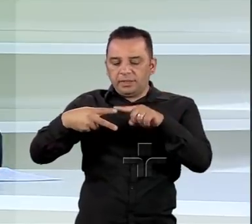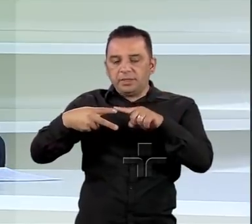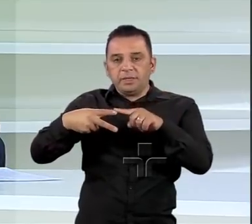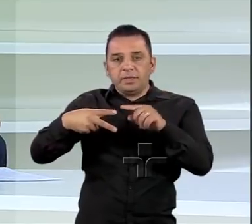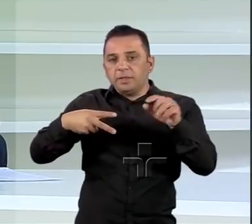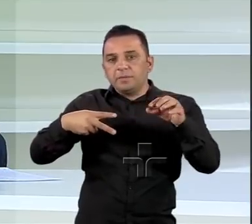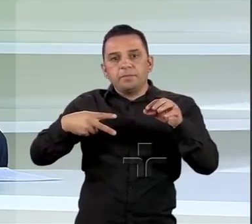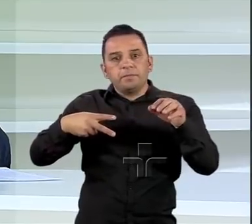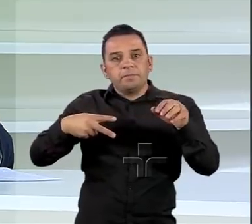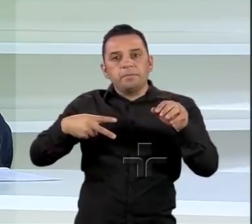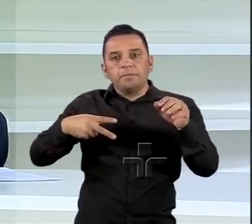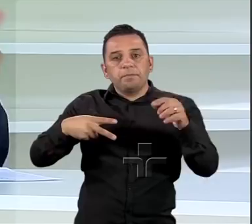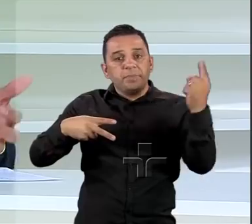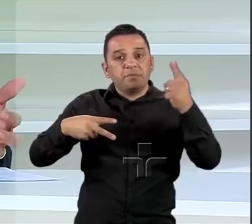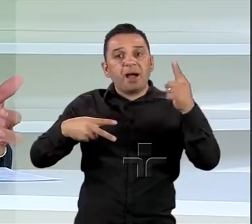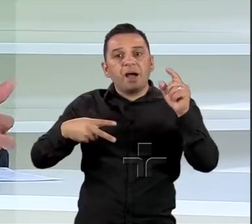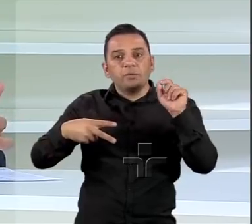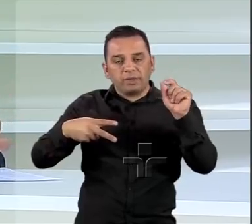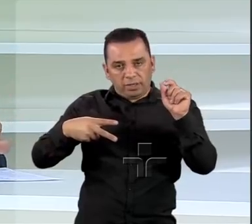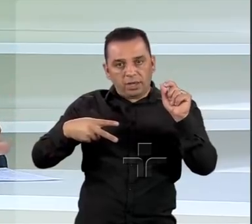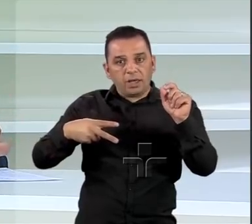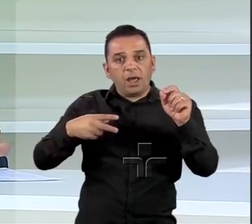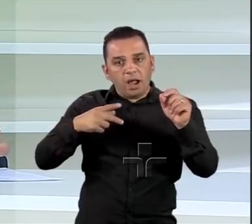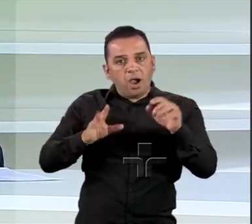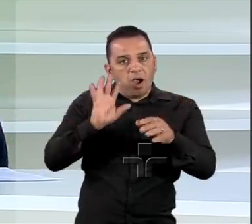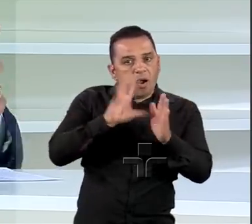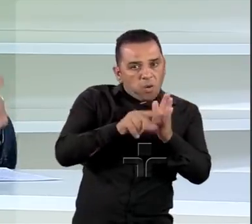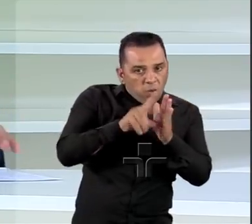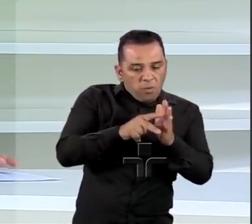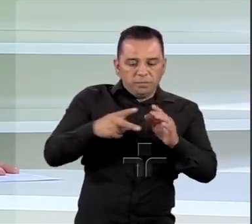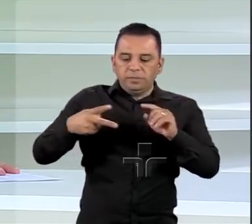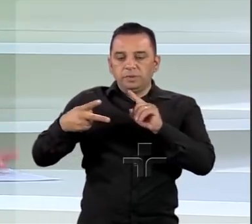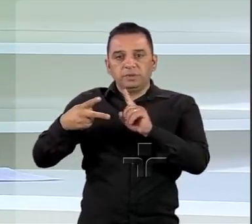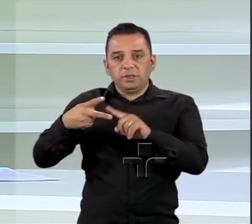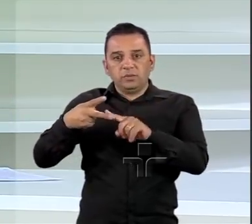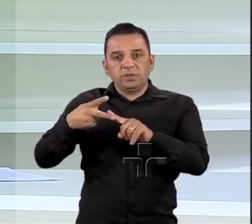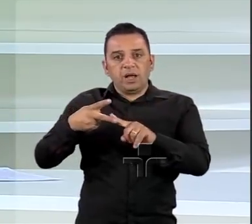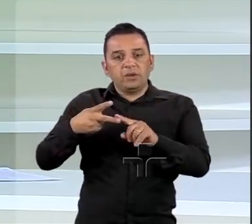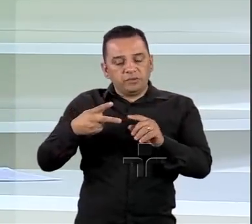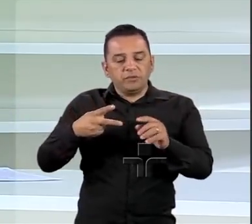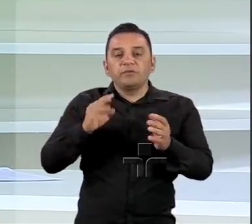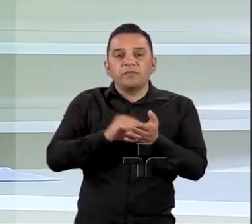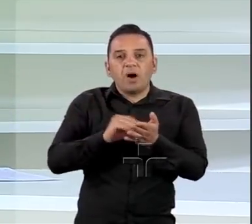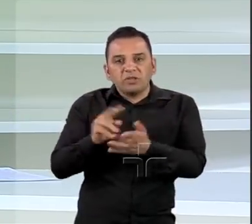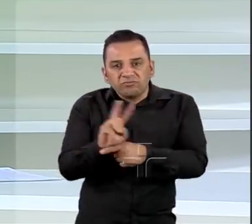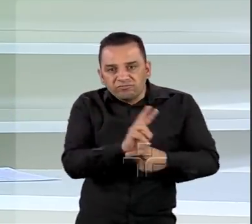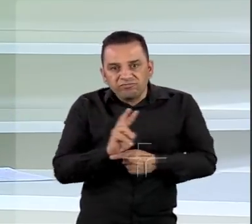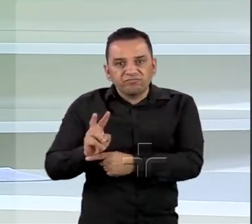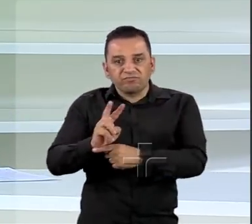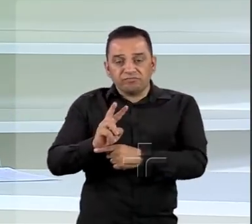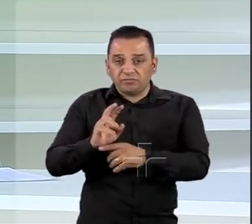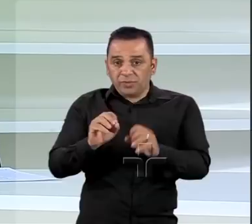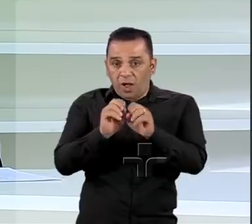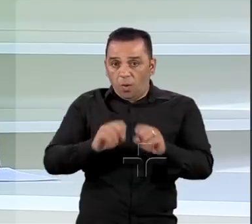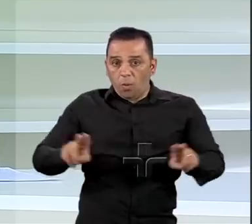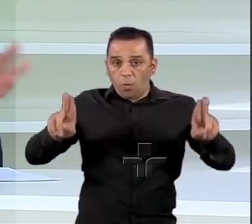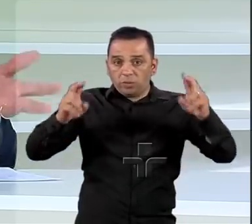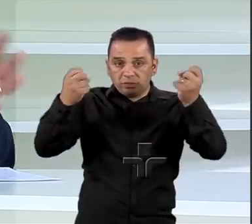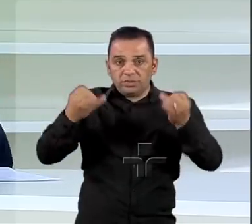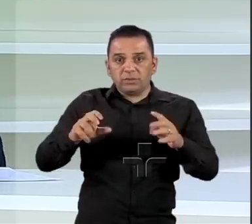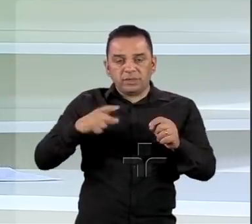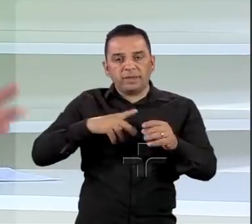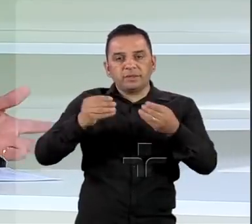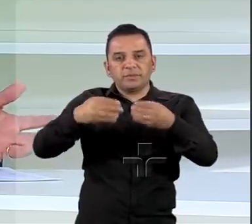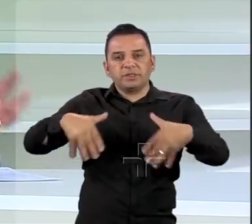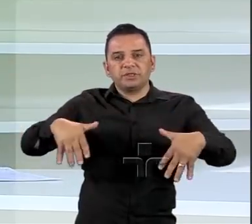que é incompetência, é falta de fiscalização. A OMS estima, isso não é só para o Brasil, é para o mundo, que o desperdício